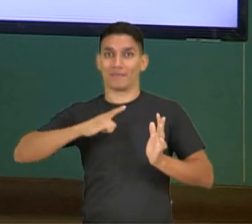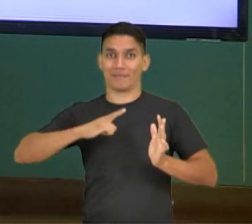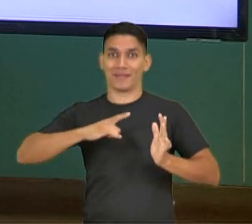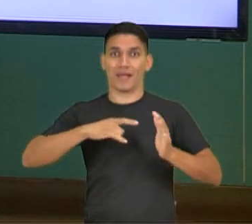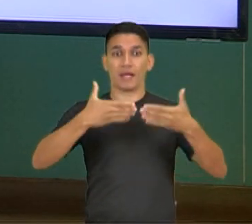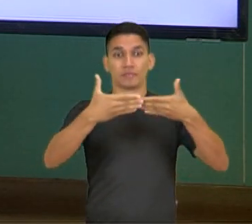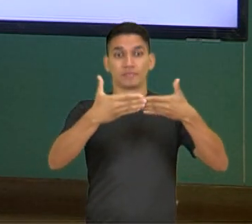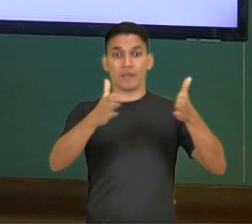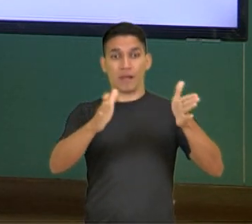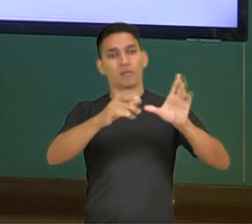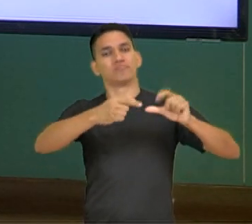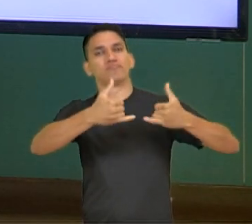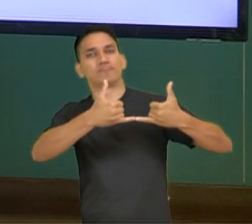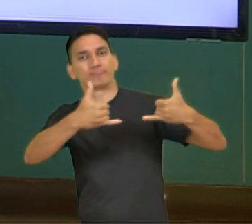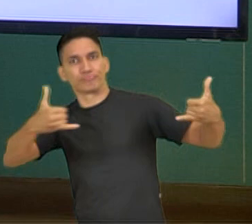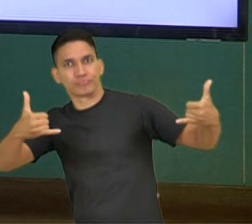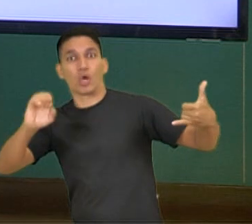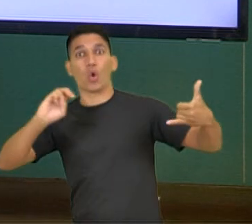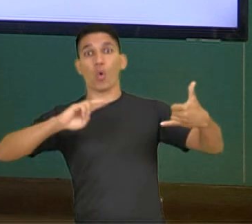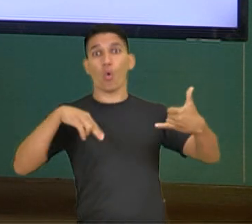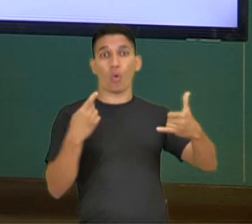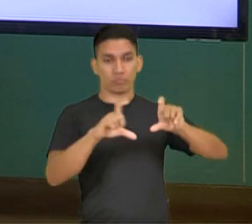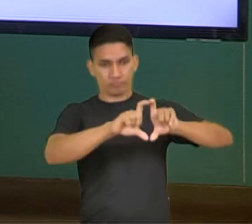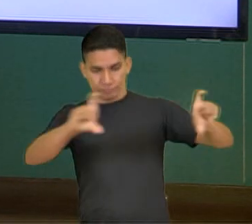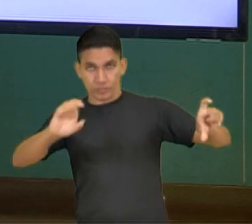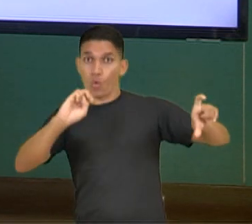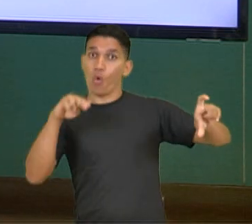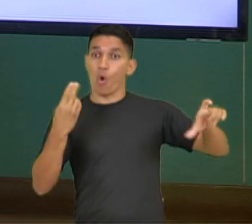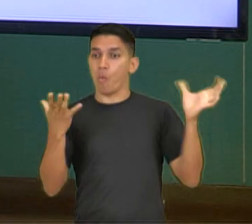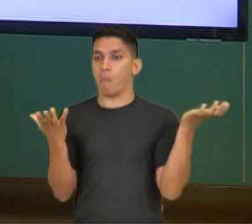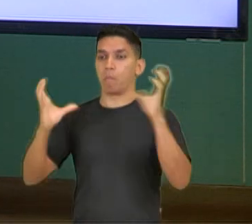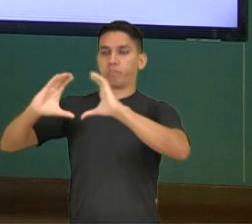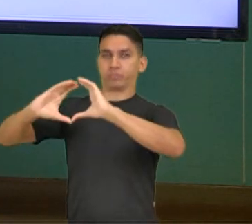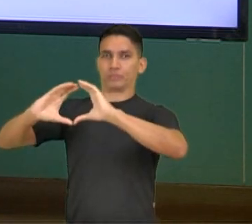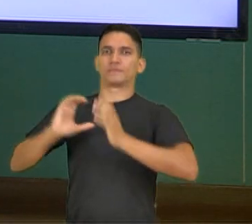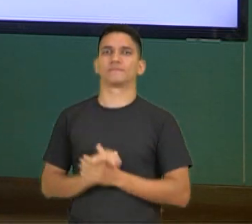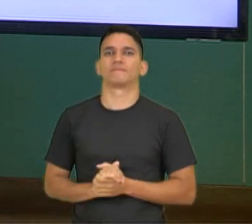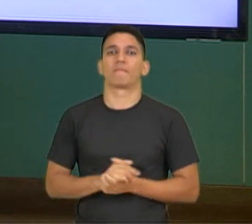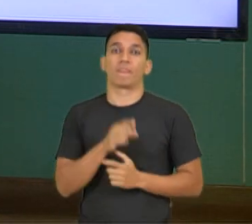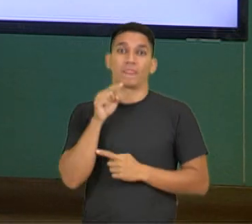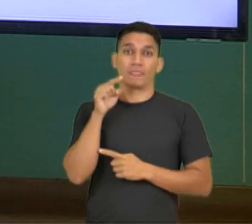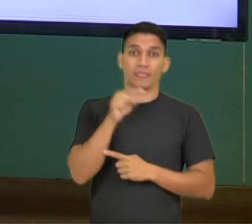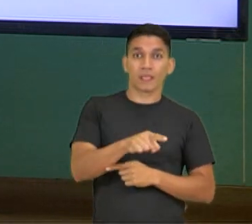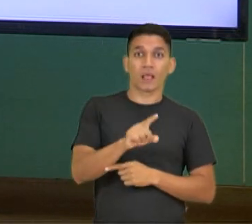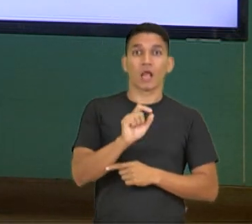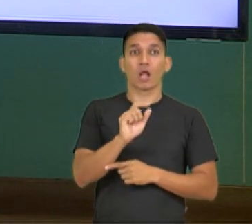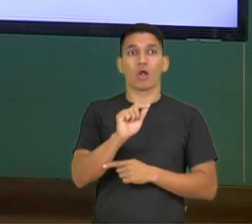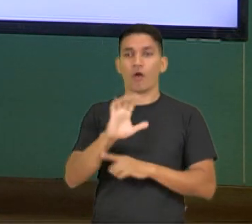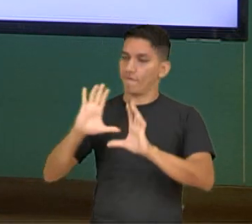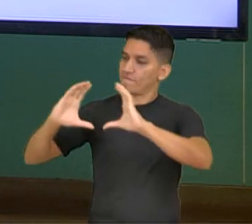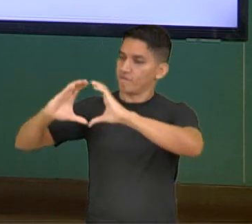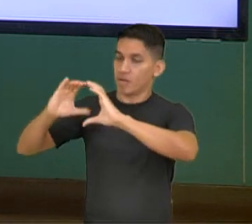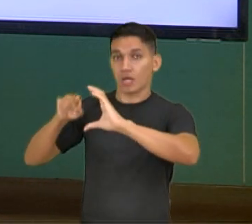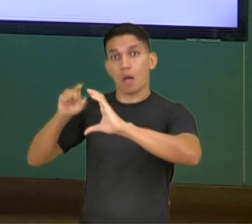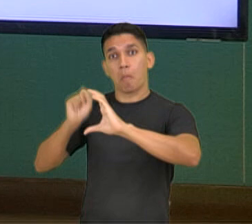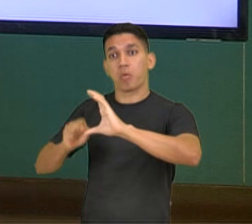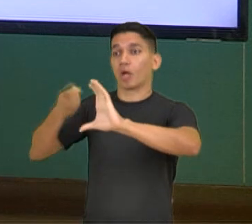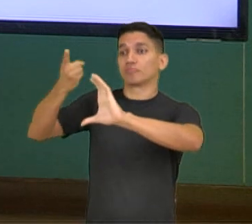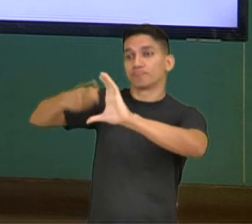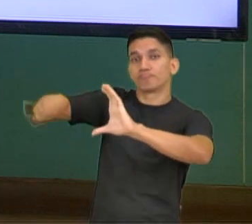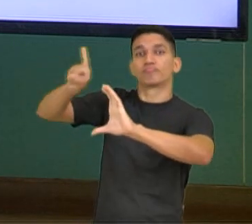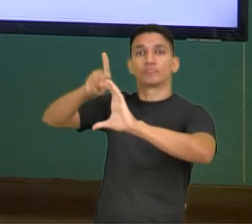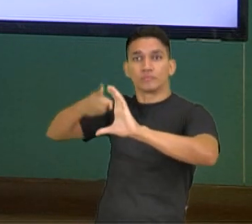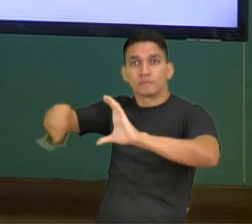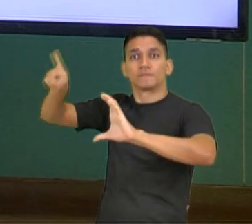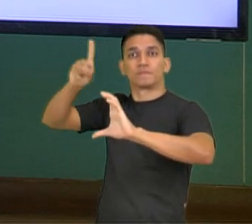ou fechadas. E as cadeias carbônicas fechadas também podem ser chamadas de cíclicas. Ou então tem aquelas